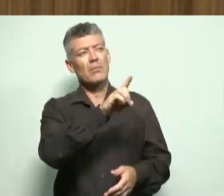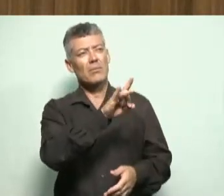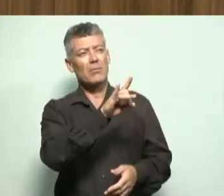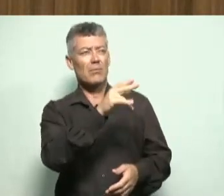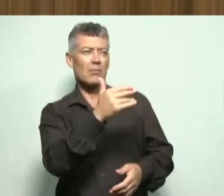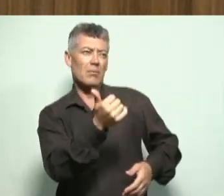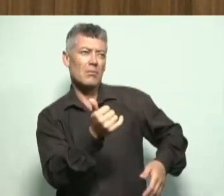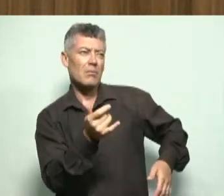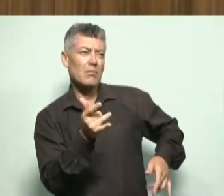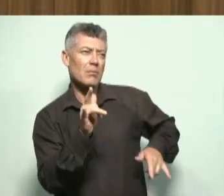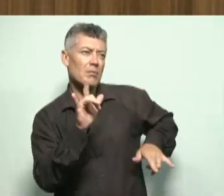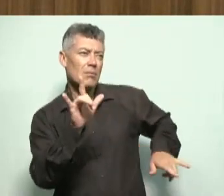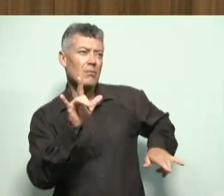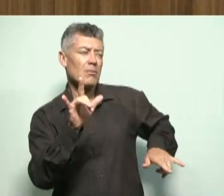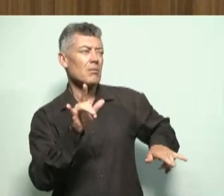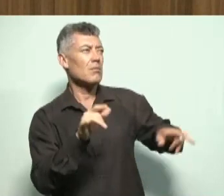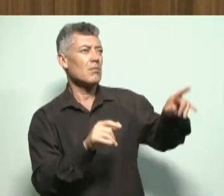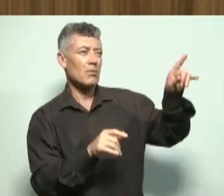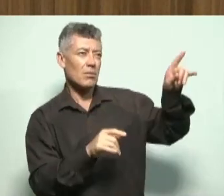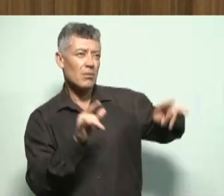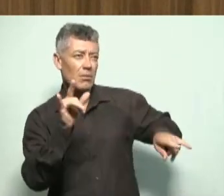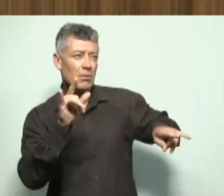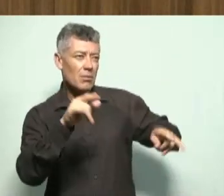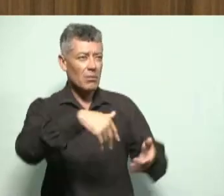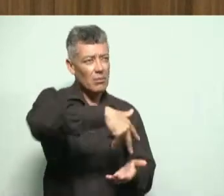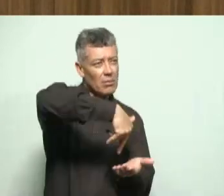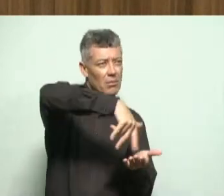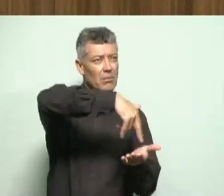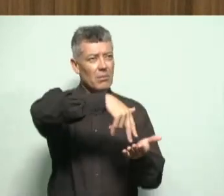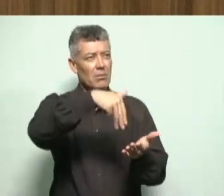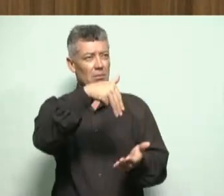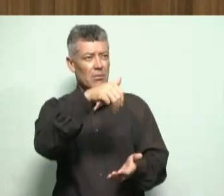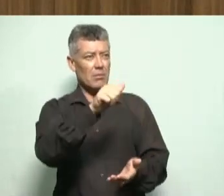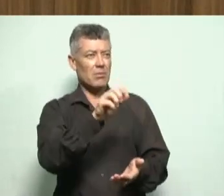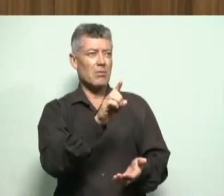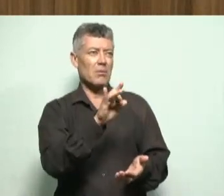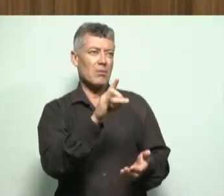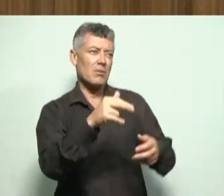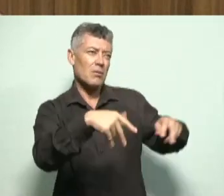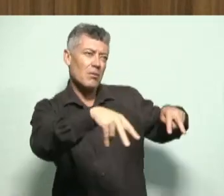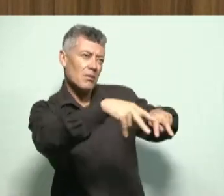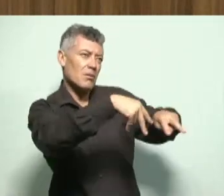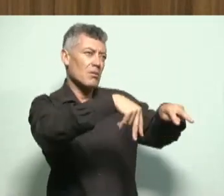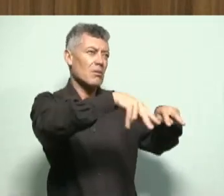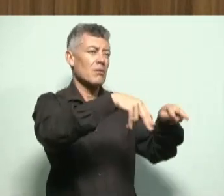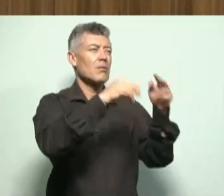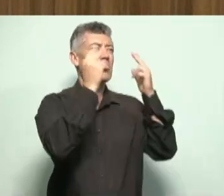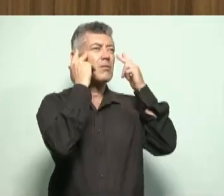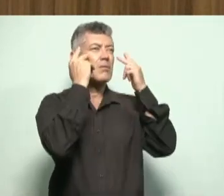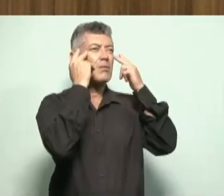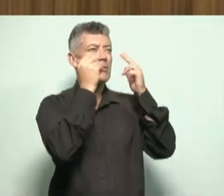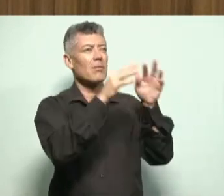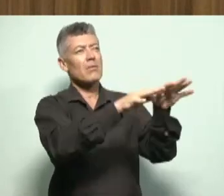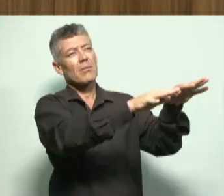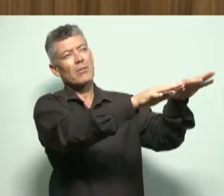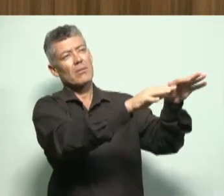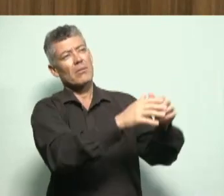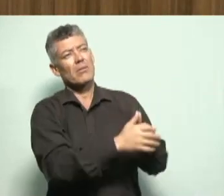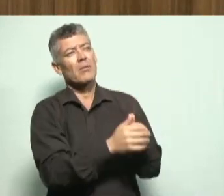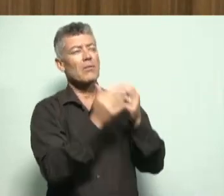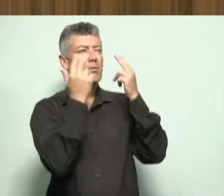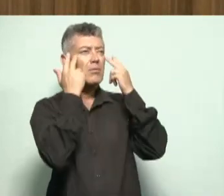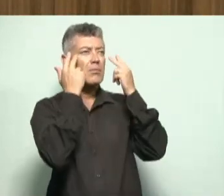que Madonna fez, em cima do palco, com suas dançarinas, que tudo aquilo é normal, que tudo aquilo faz parte de uma